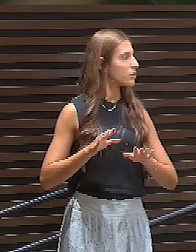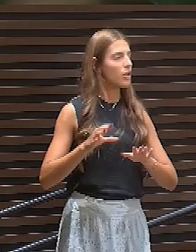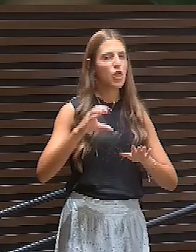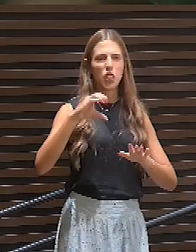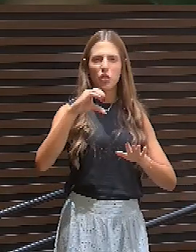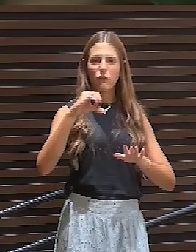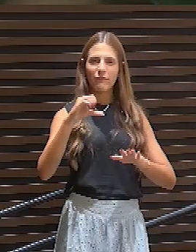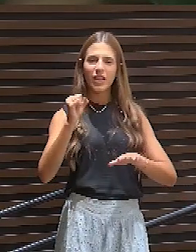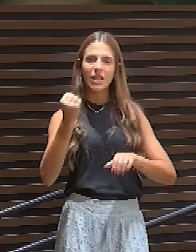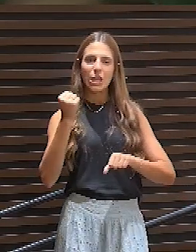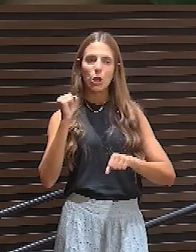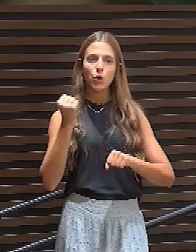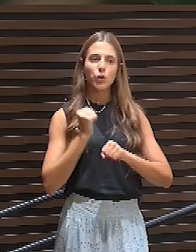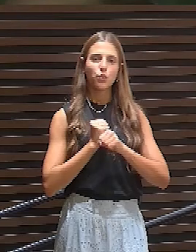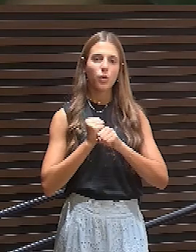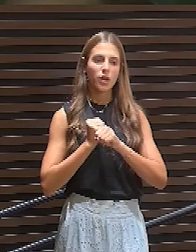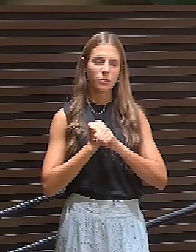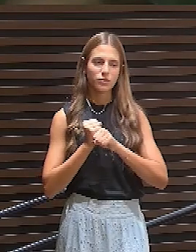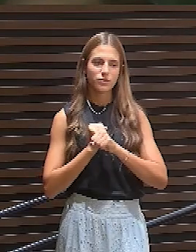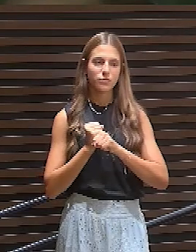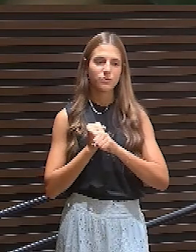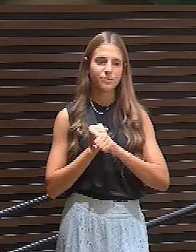98 anos.